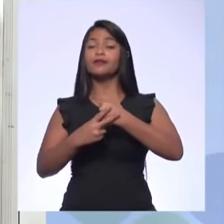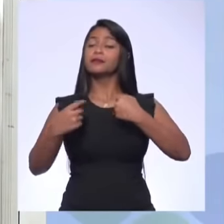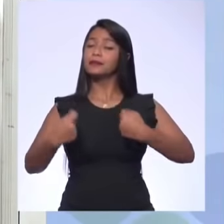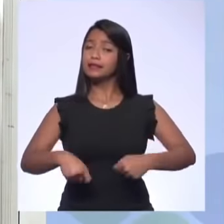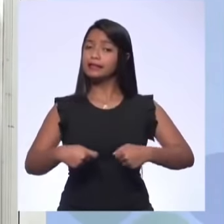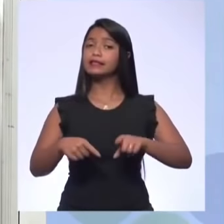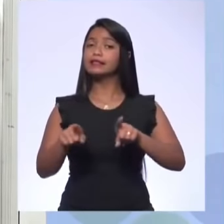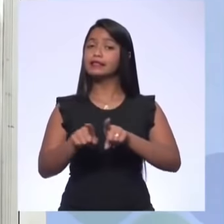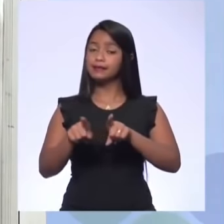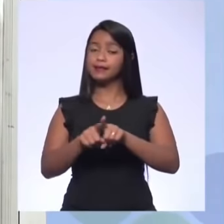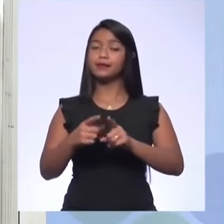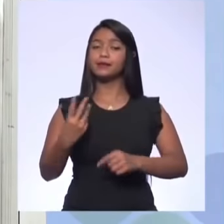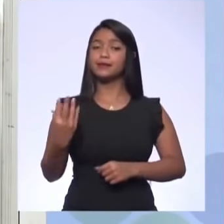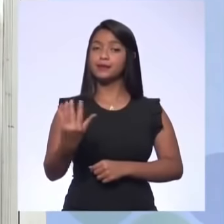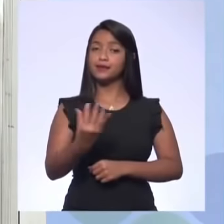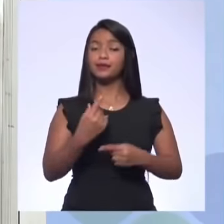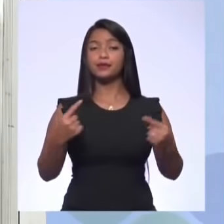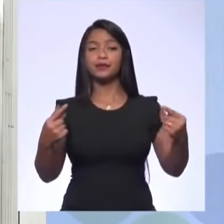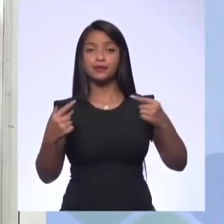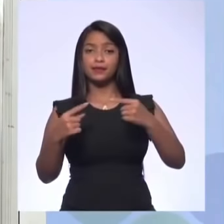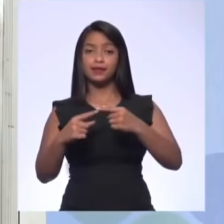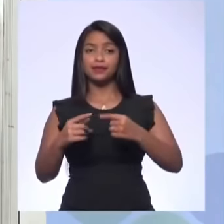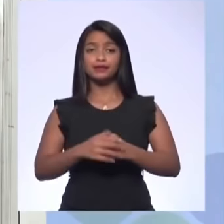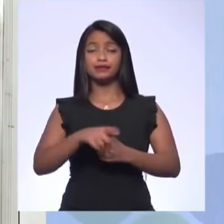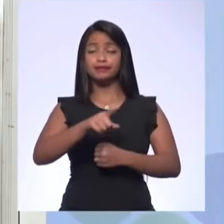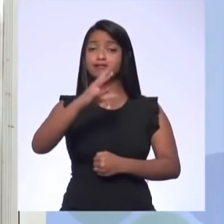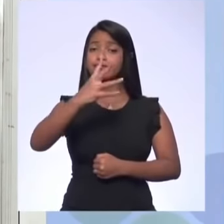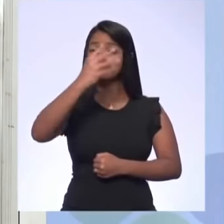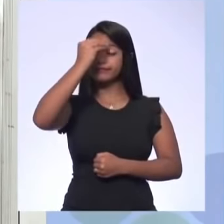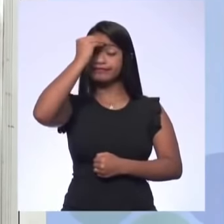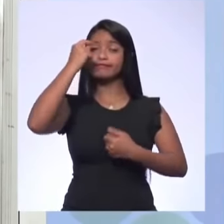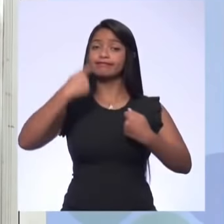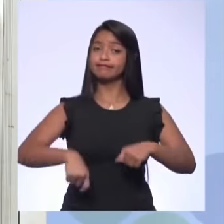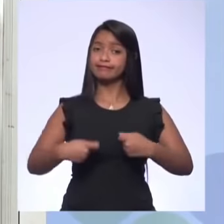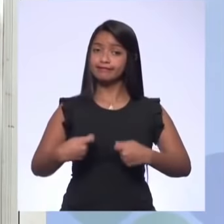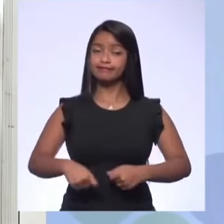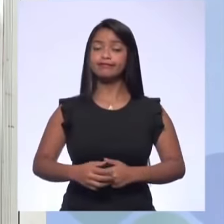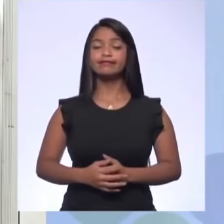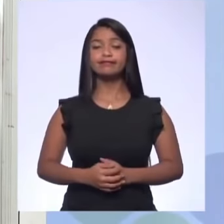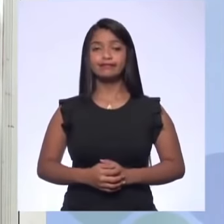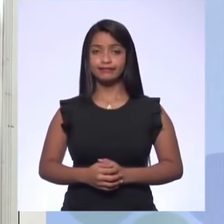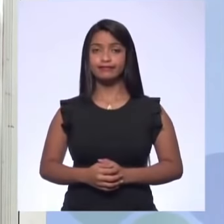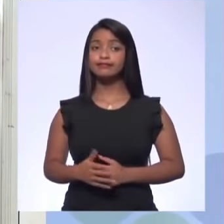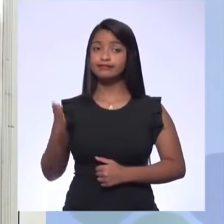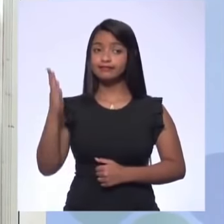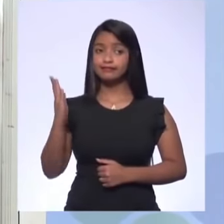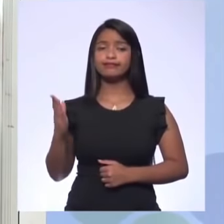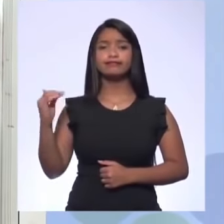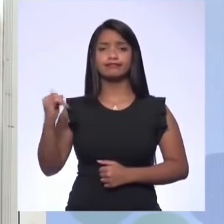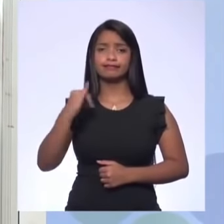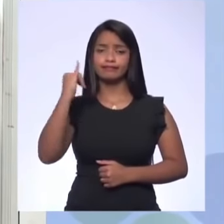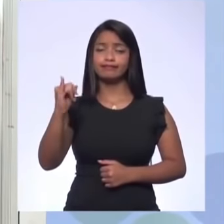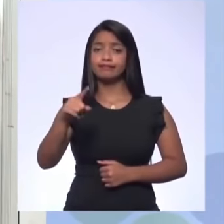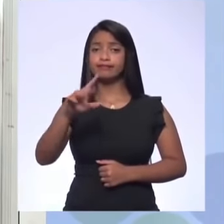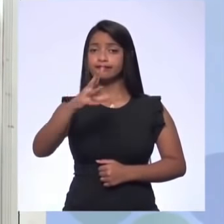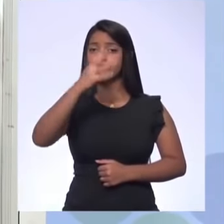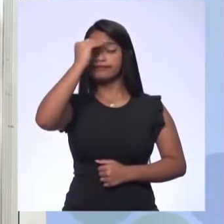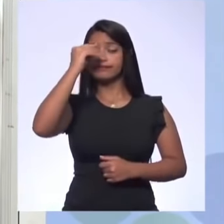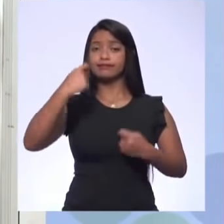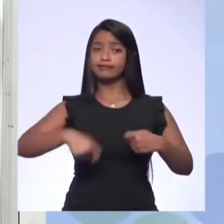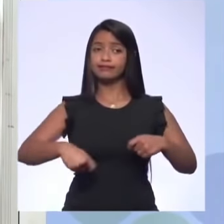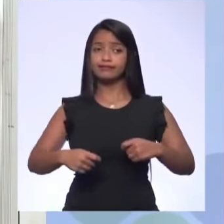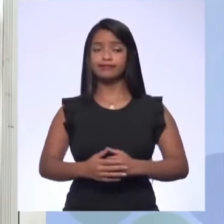Então, isso aqui é decoreba. Tem que decorar, né? Isso aqui é singular.